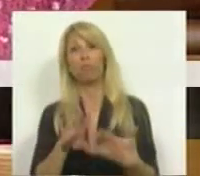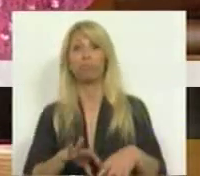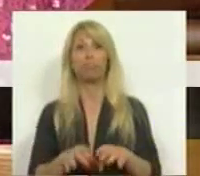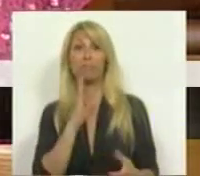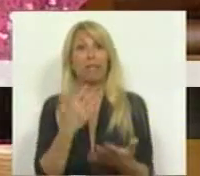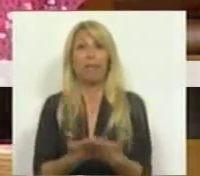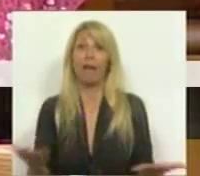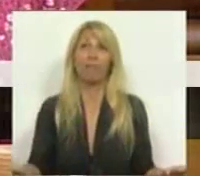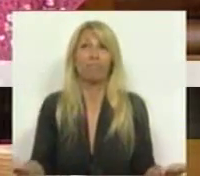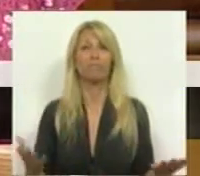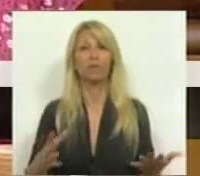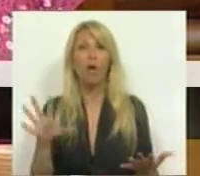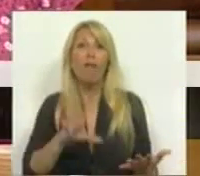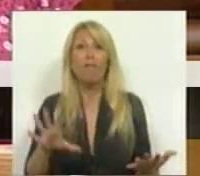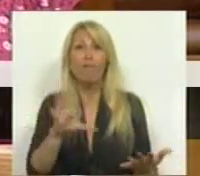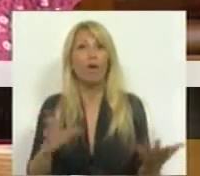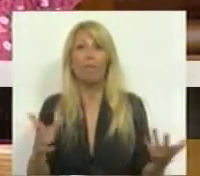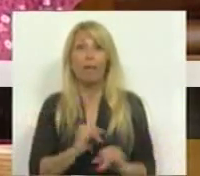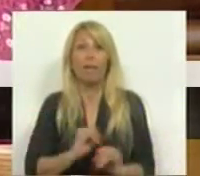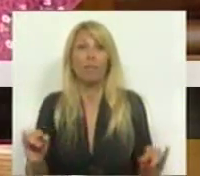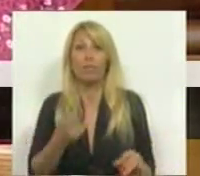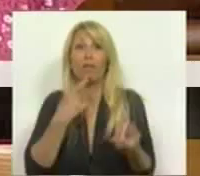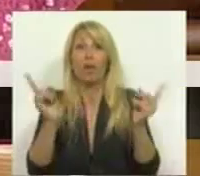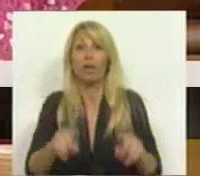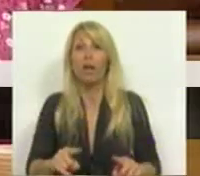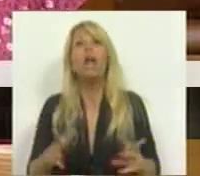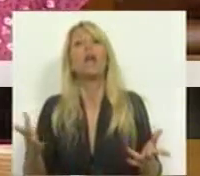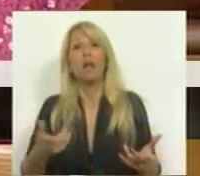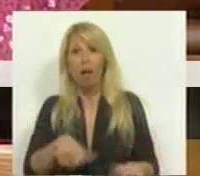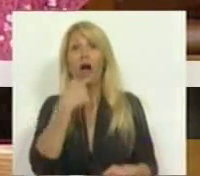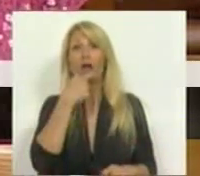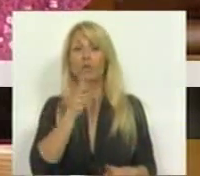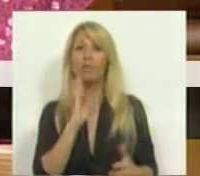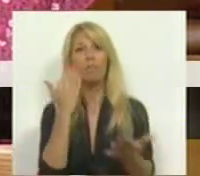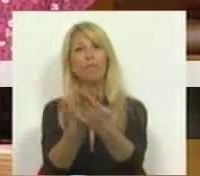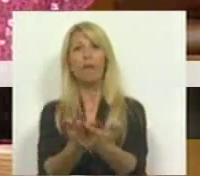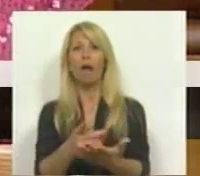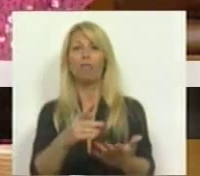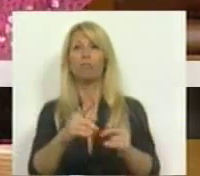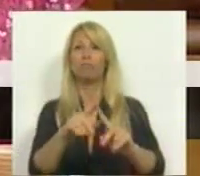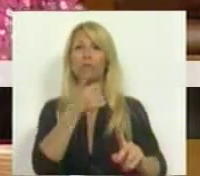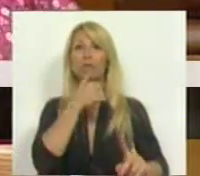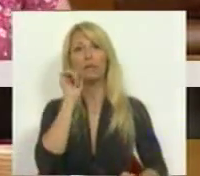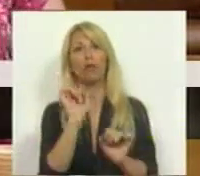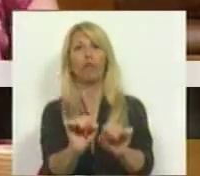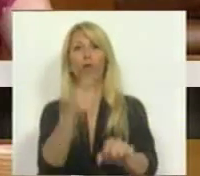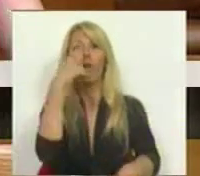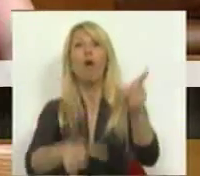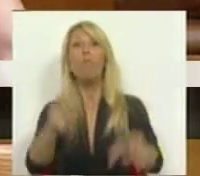irreversível e se a palavra for devolvida ao povo através das eleições, como tem de